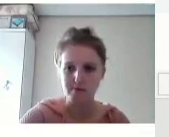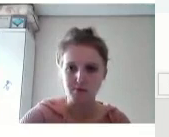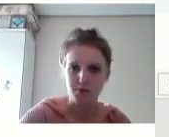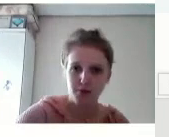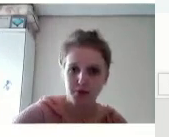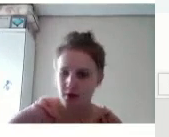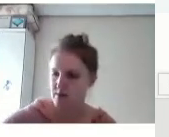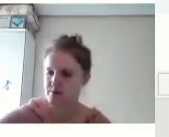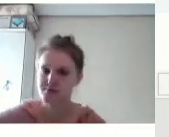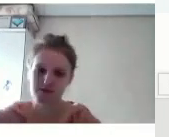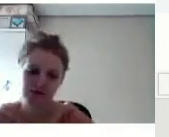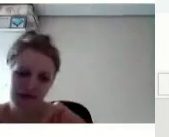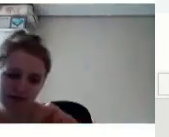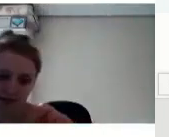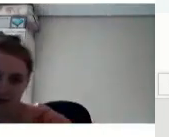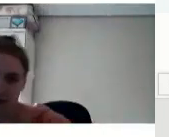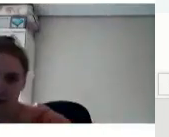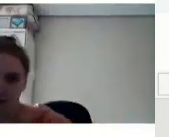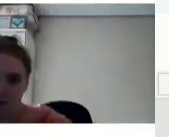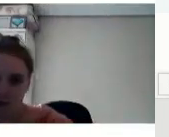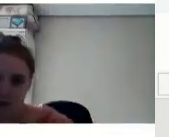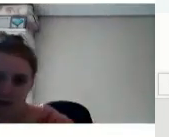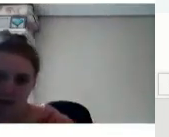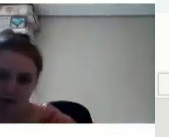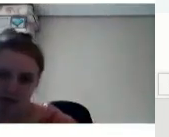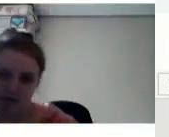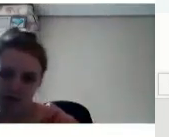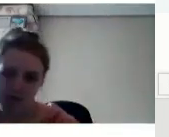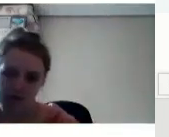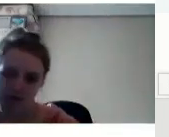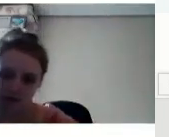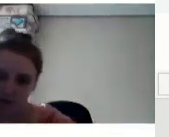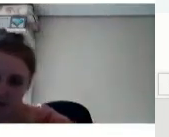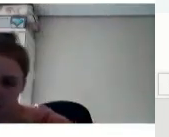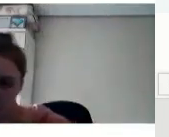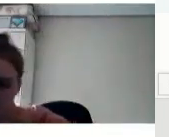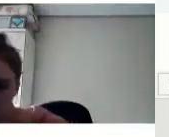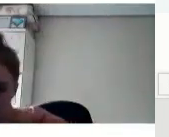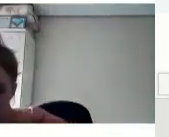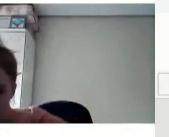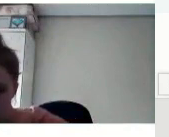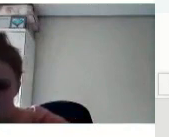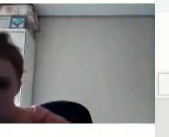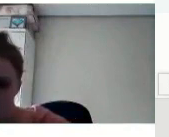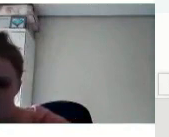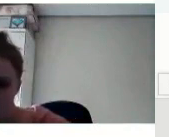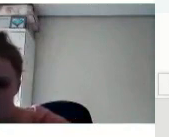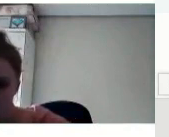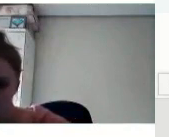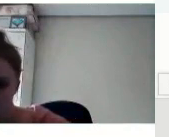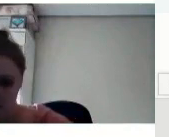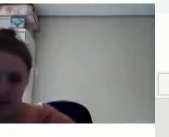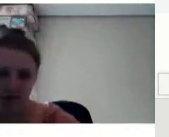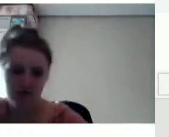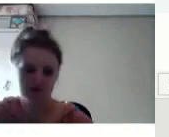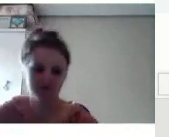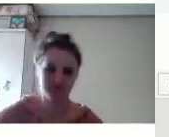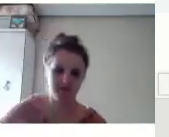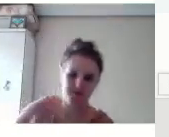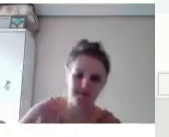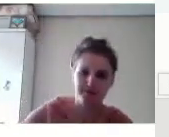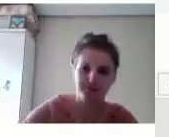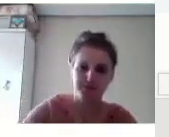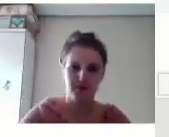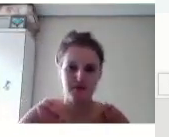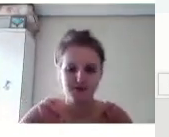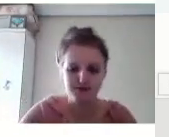variação deste produto. Claro, menos, né, a variação do L. Então, a variação de H envolve a variação desse produto e a